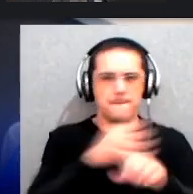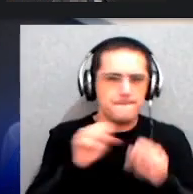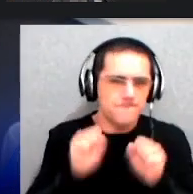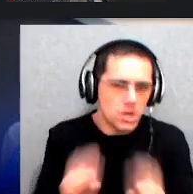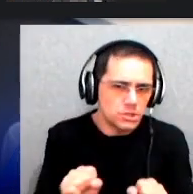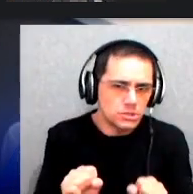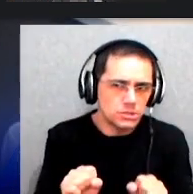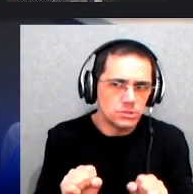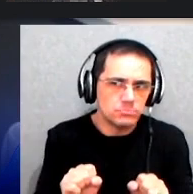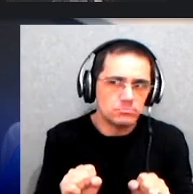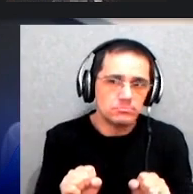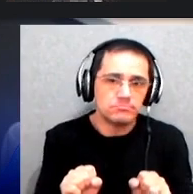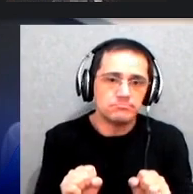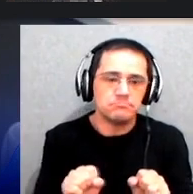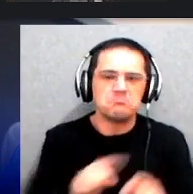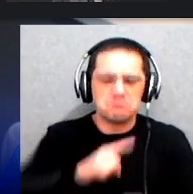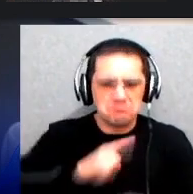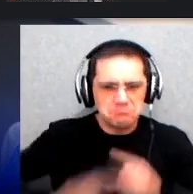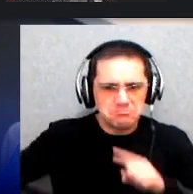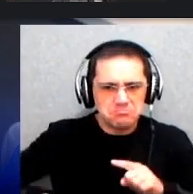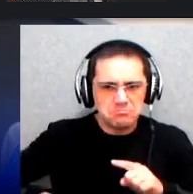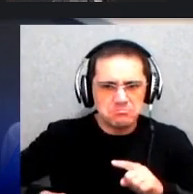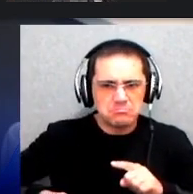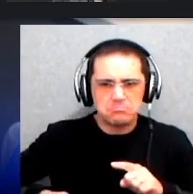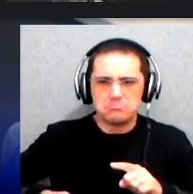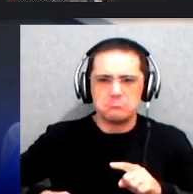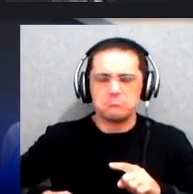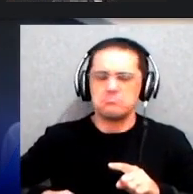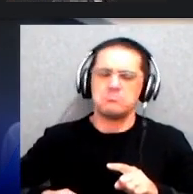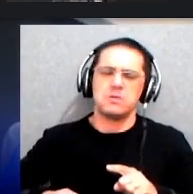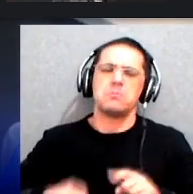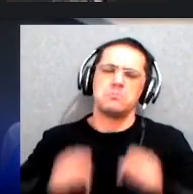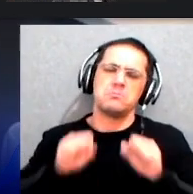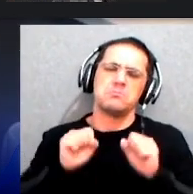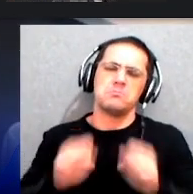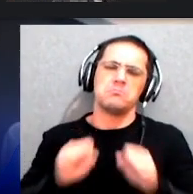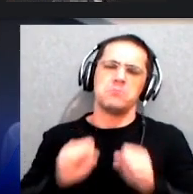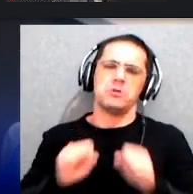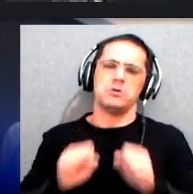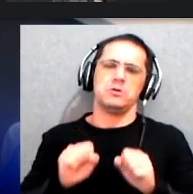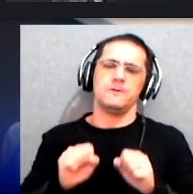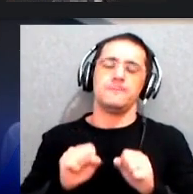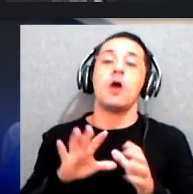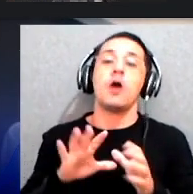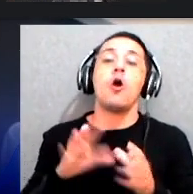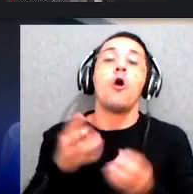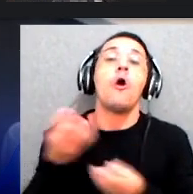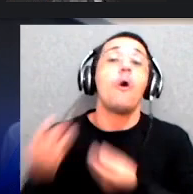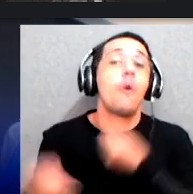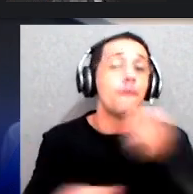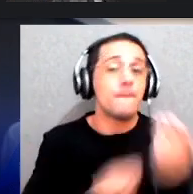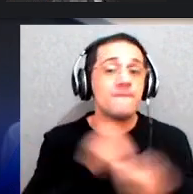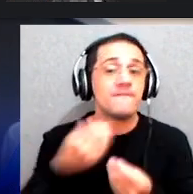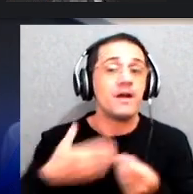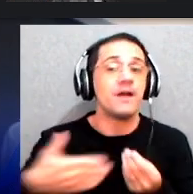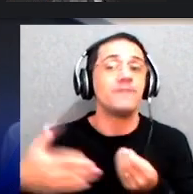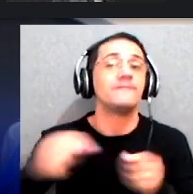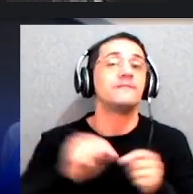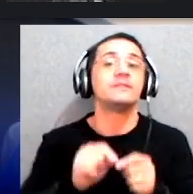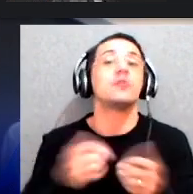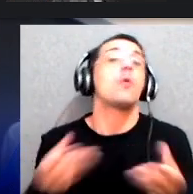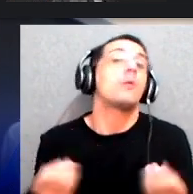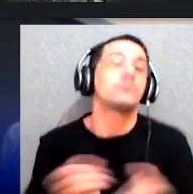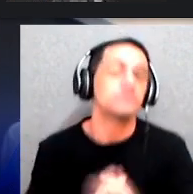não posso dizer que não, não podemos ser maniqueísta nisso, eu acho que dá para fazer audiência virtual. Mas como vai ser feita? Essa é a questão. Como vai ser feita essa audiência